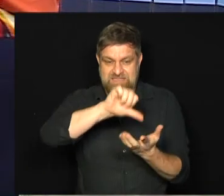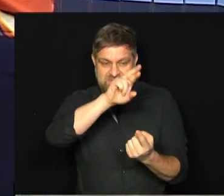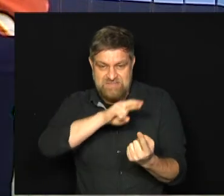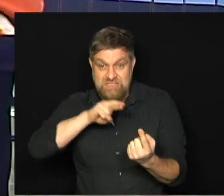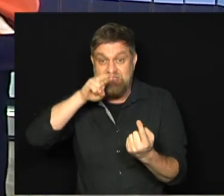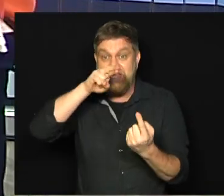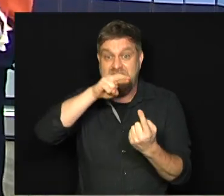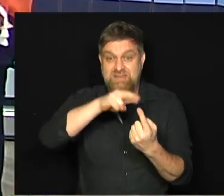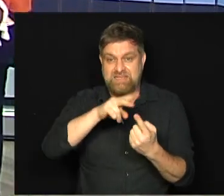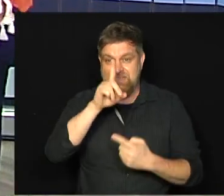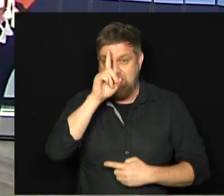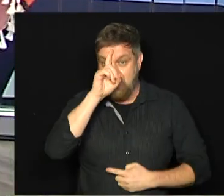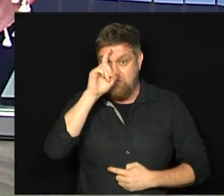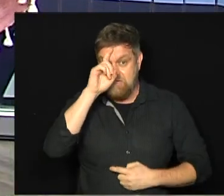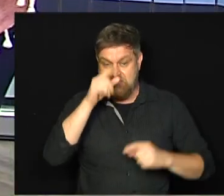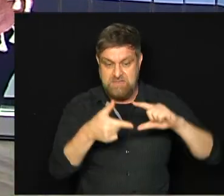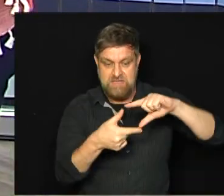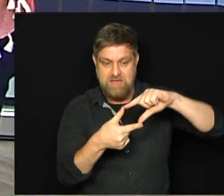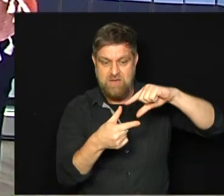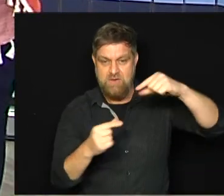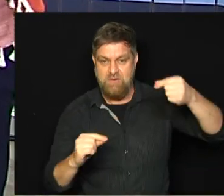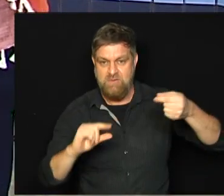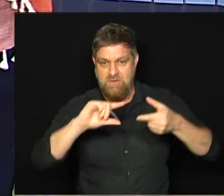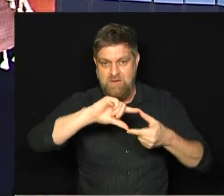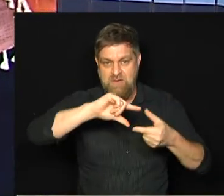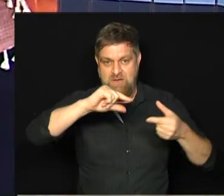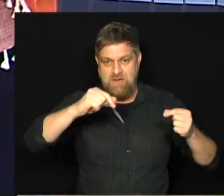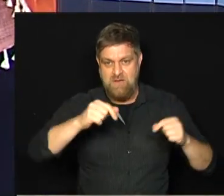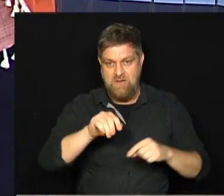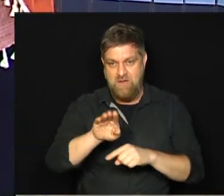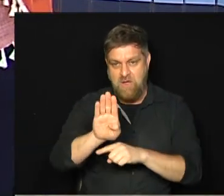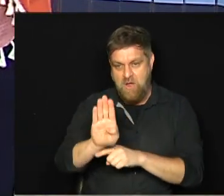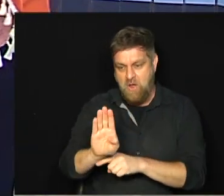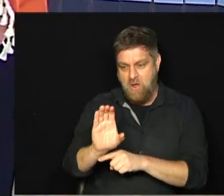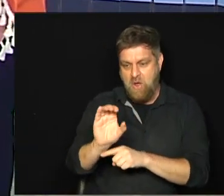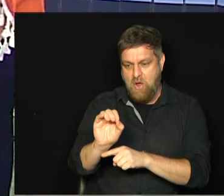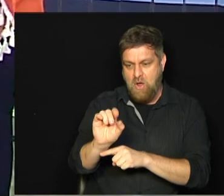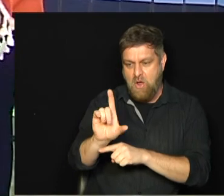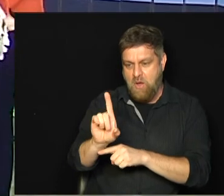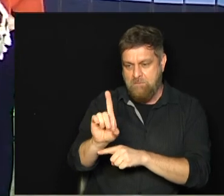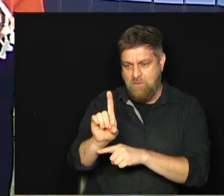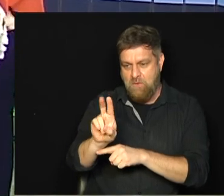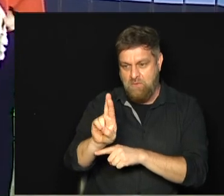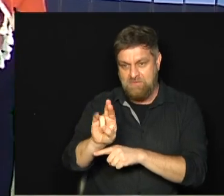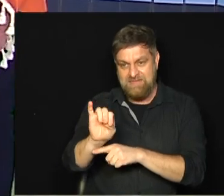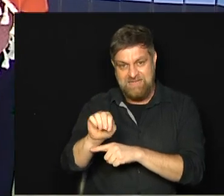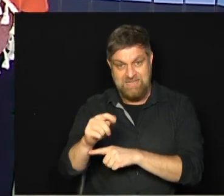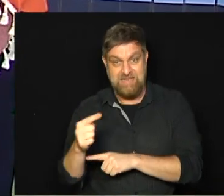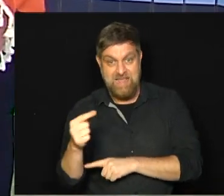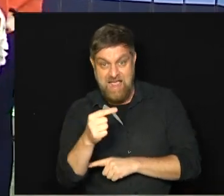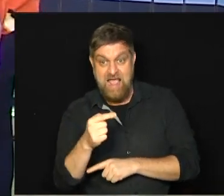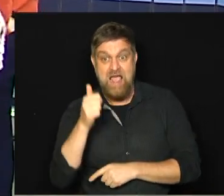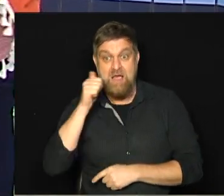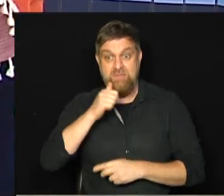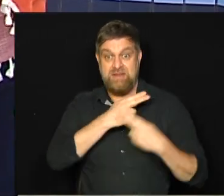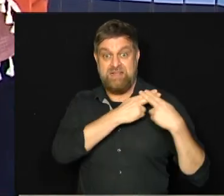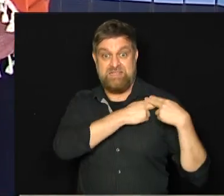Centro Boldrini. E quem está comigo é a nossa convidada para lá de especial, a doutora Silvia. Tudo bem,